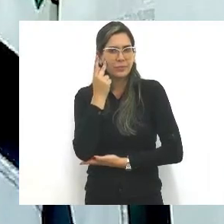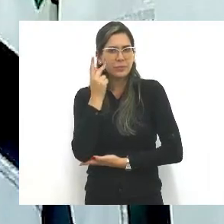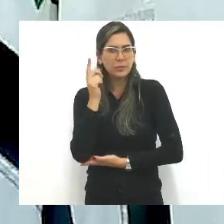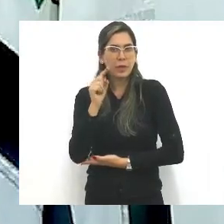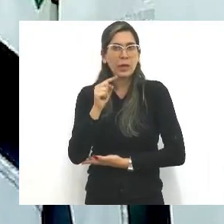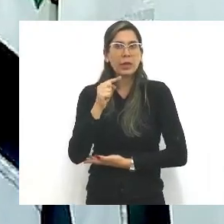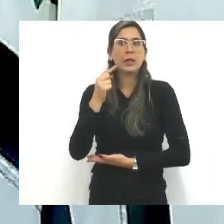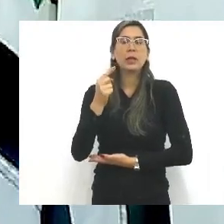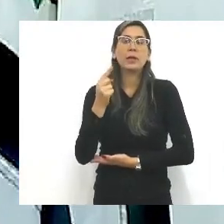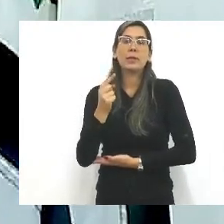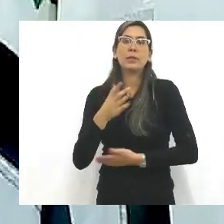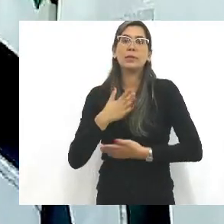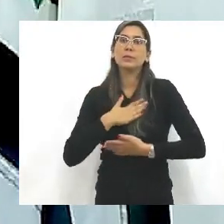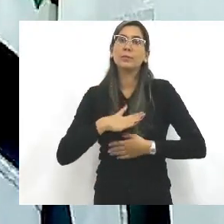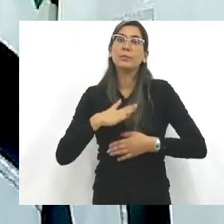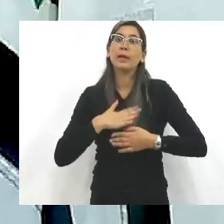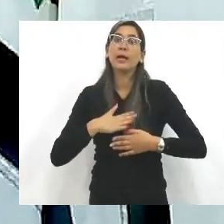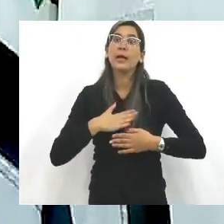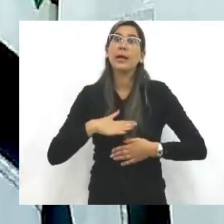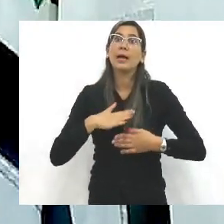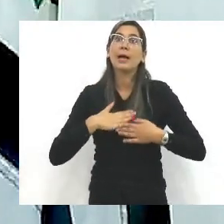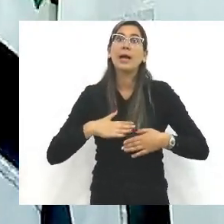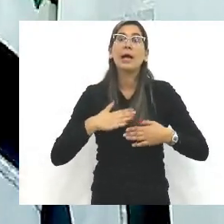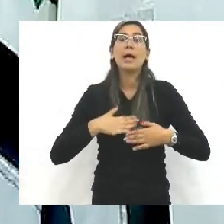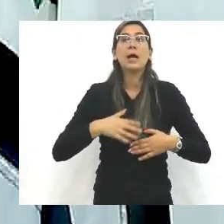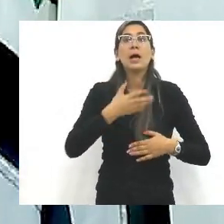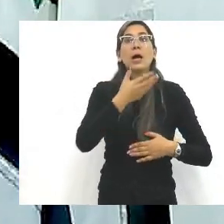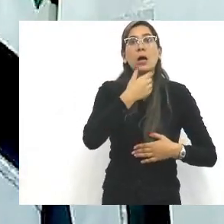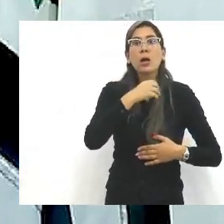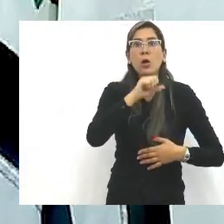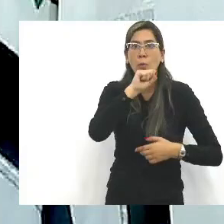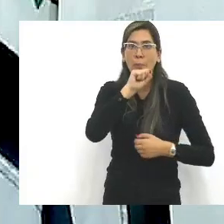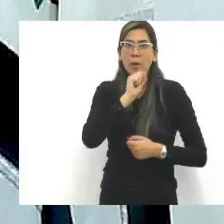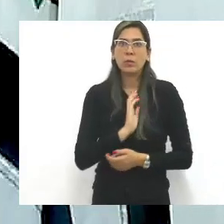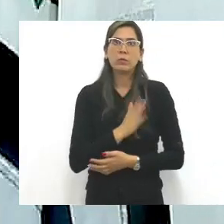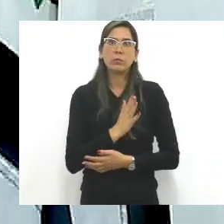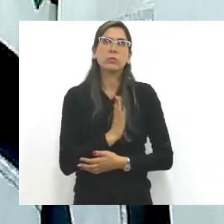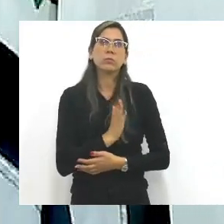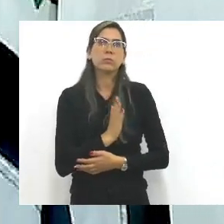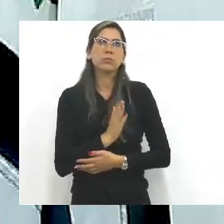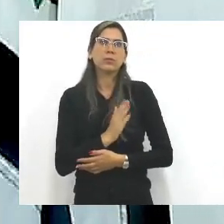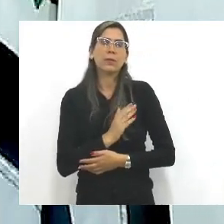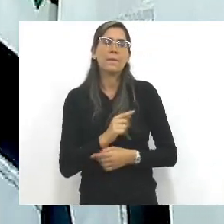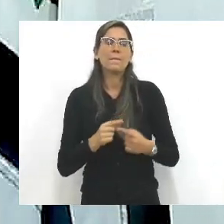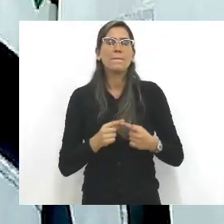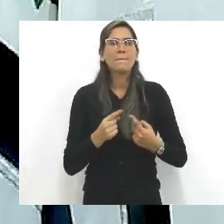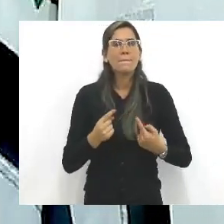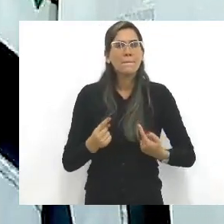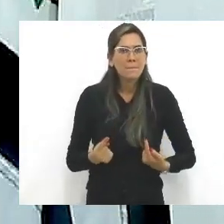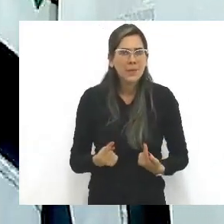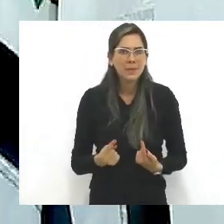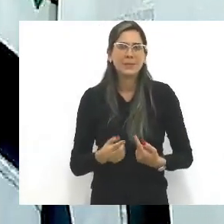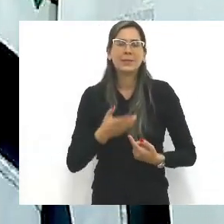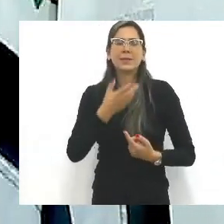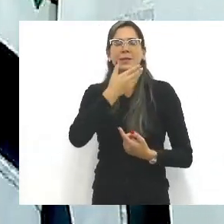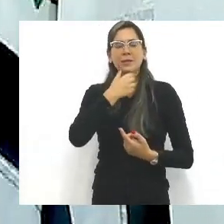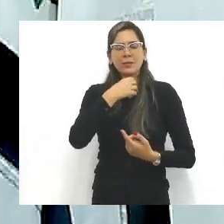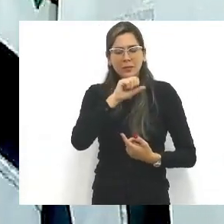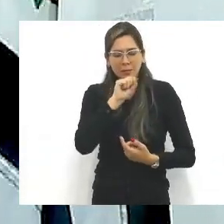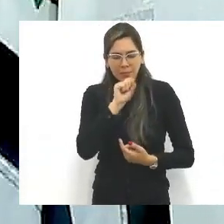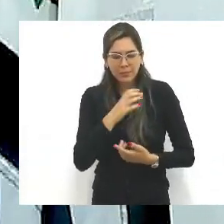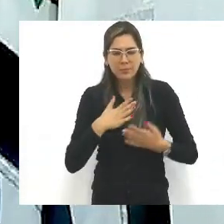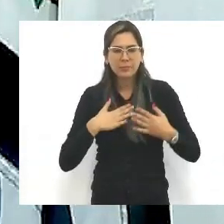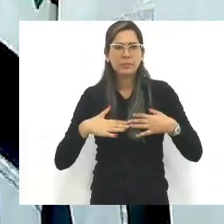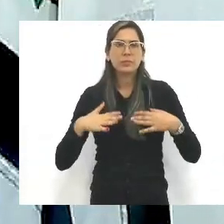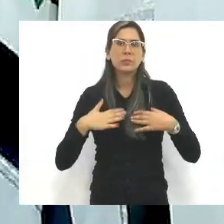para acalmar o pai dessa criança, que o pai estava quase infartando ali na nossa frente. Mas acolhemos esse pai, e é claro que demos